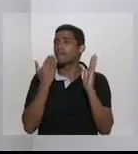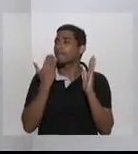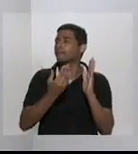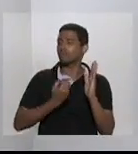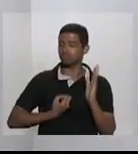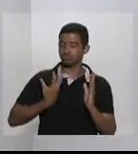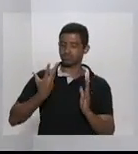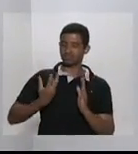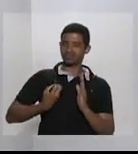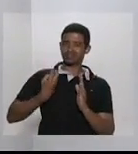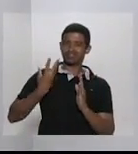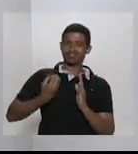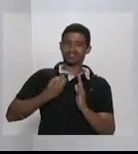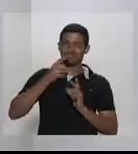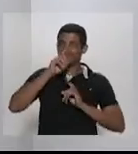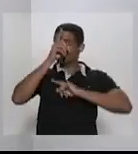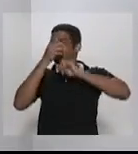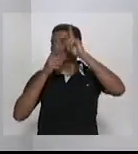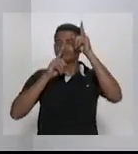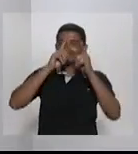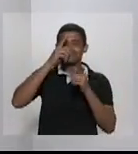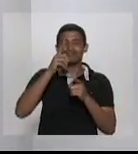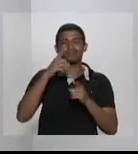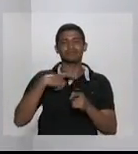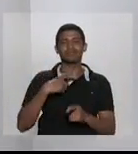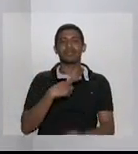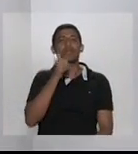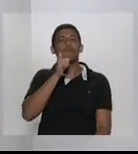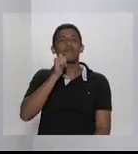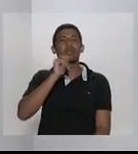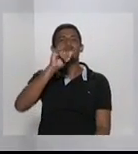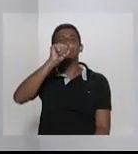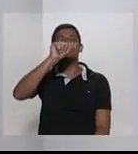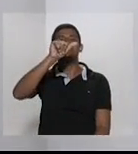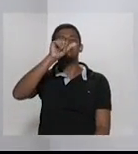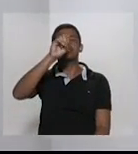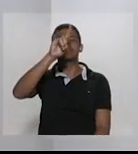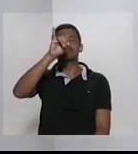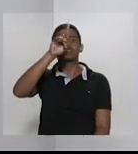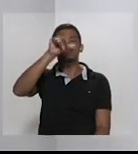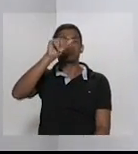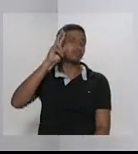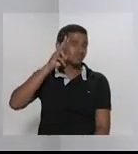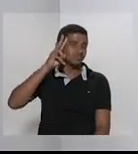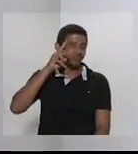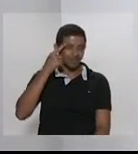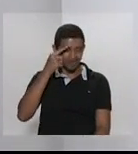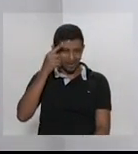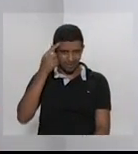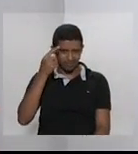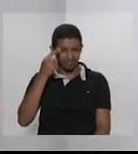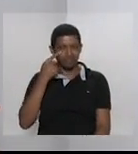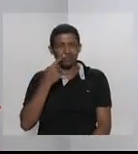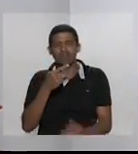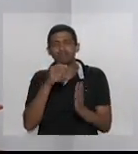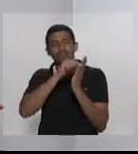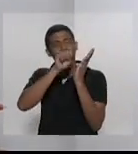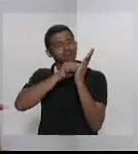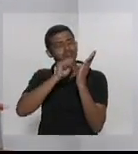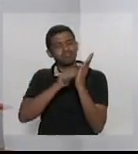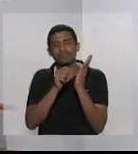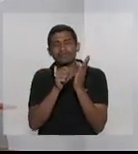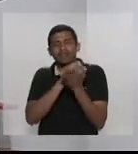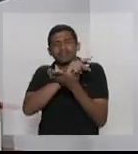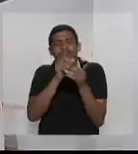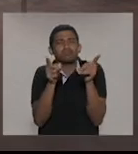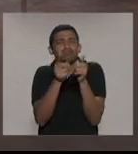uma forma poética em forma de conto, né? A própria história da Isadora que eu falei tá numa escrita curta, assim, de contos. São várias